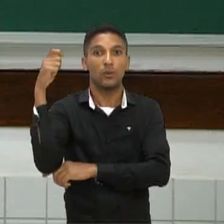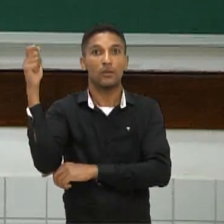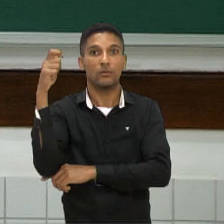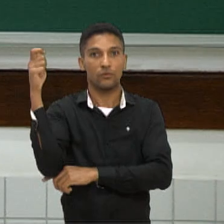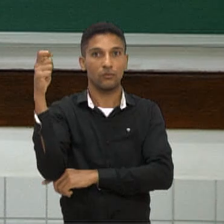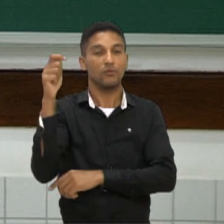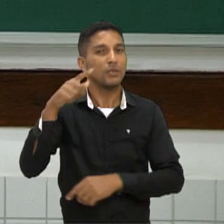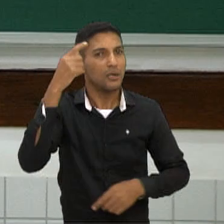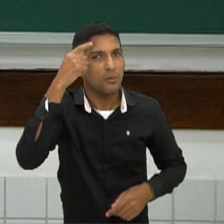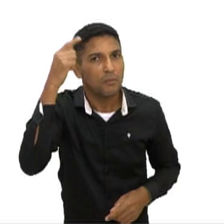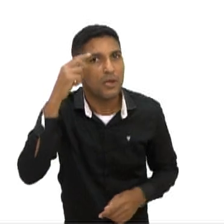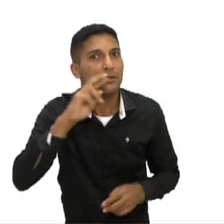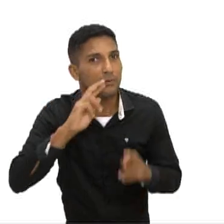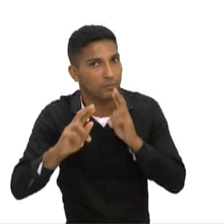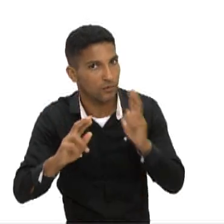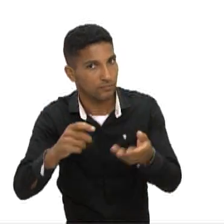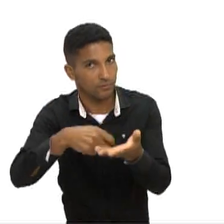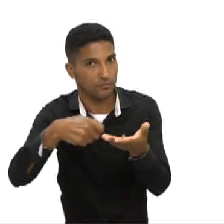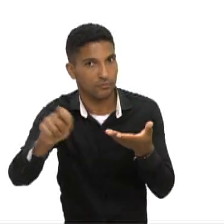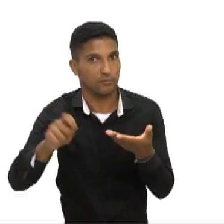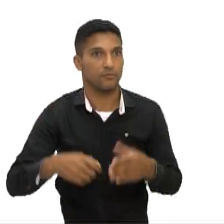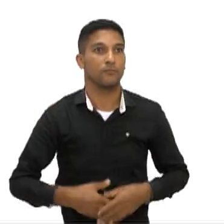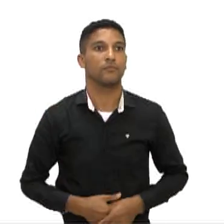a pouquinho com a resposta.